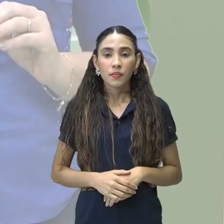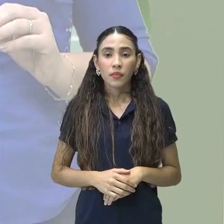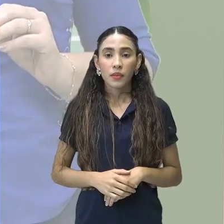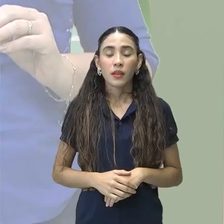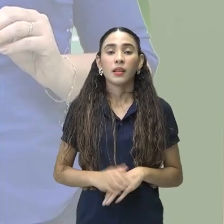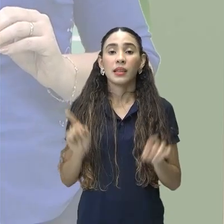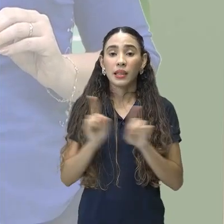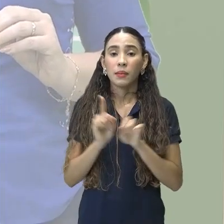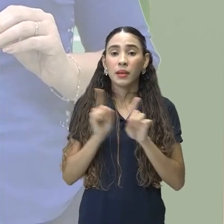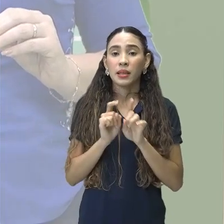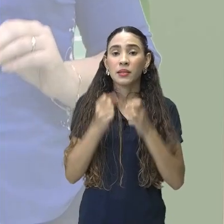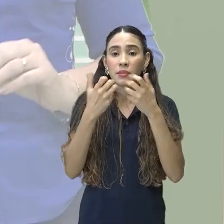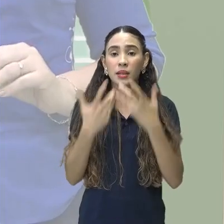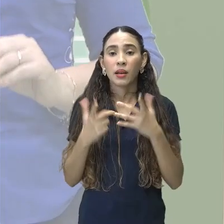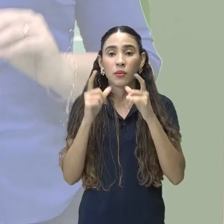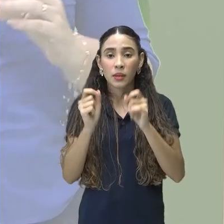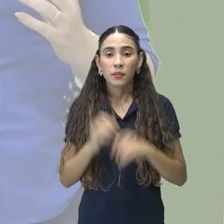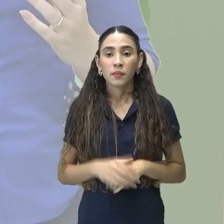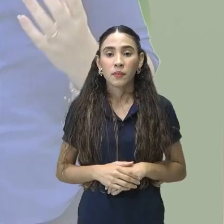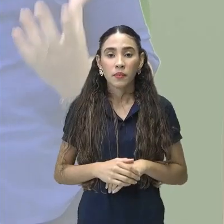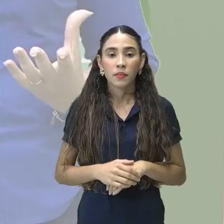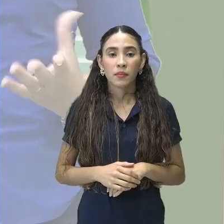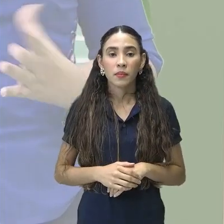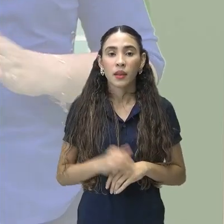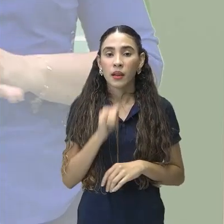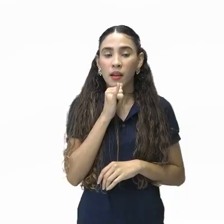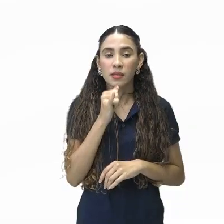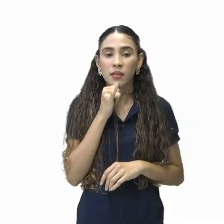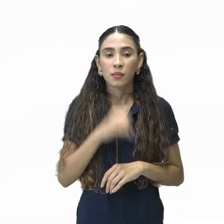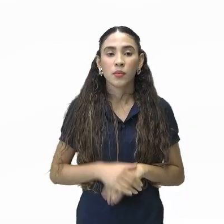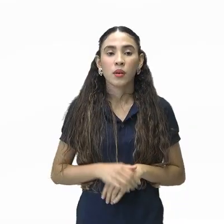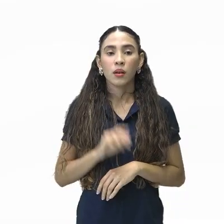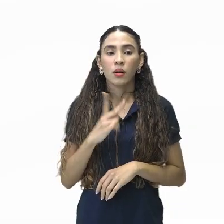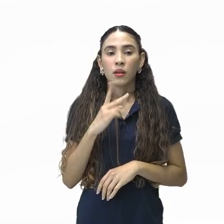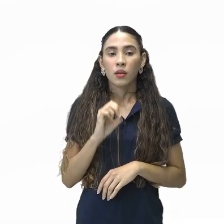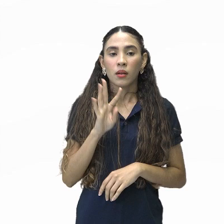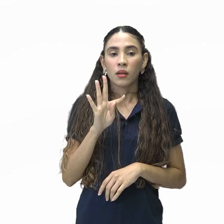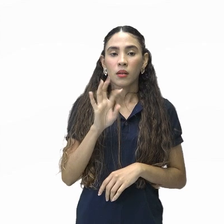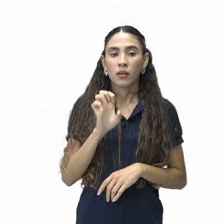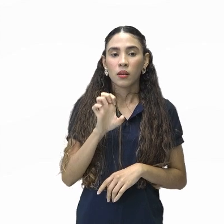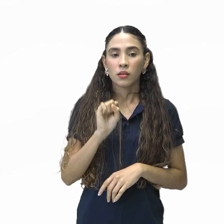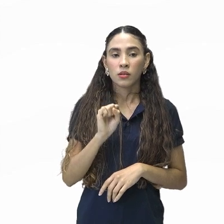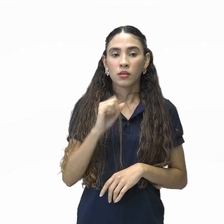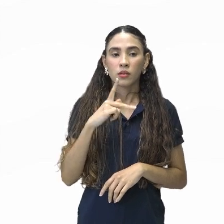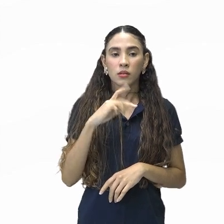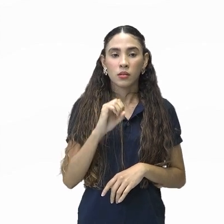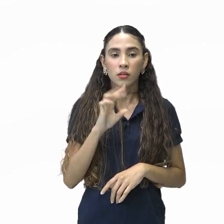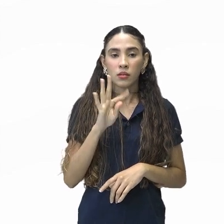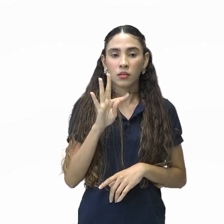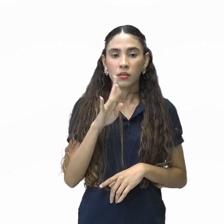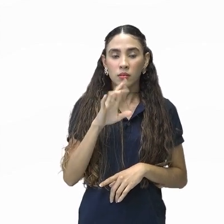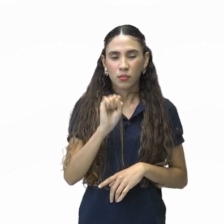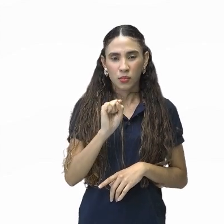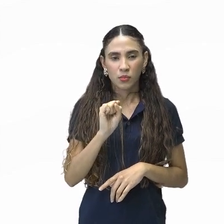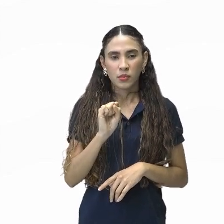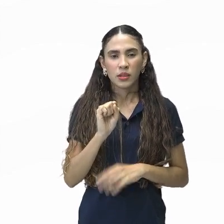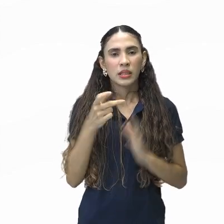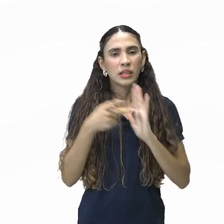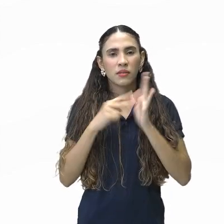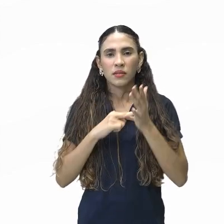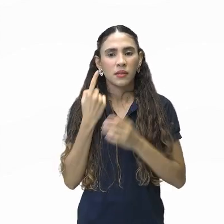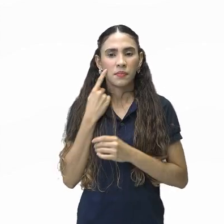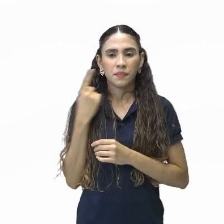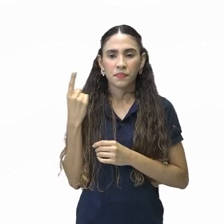vai falar ainda um pouquinho sobre os hotspots. O que significa isso? São hotspots de